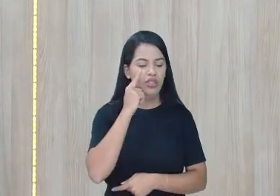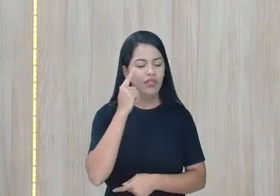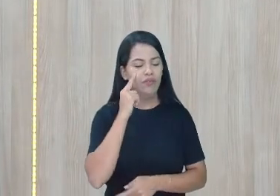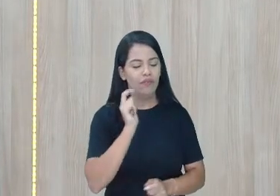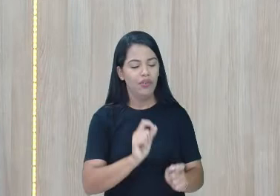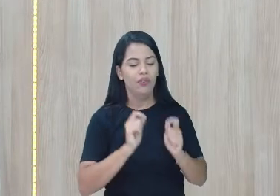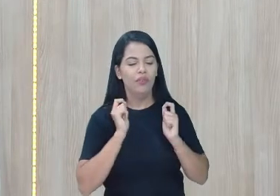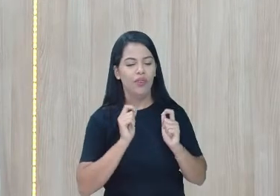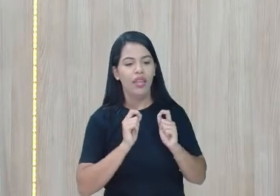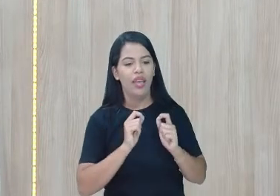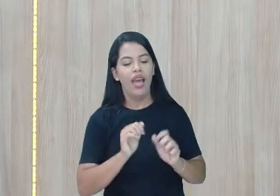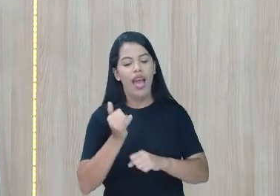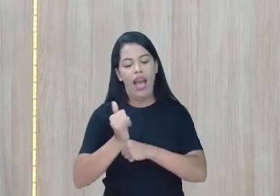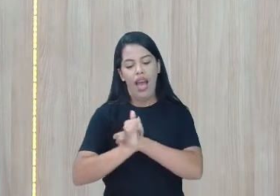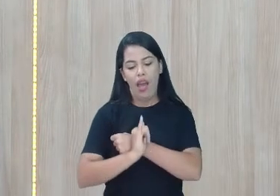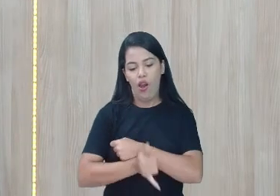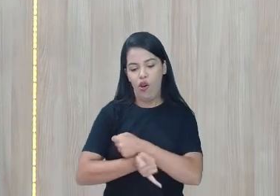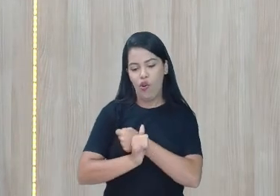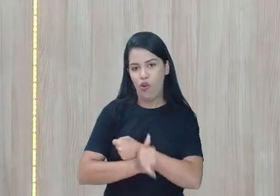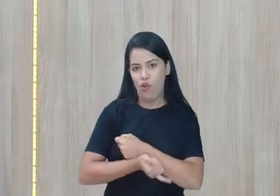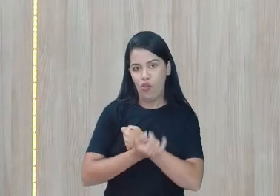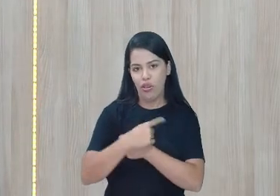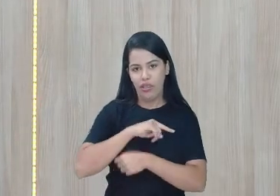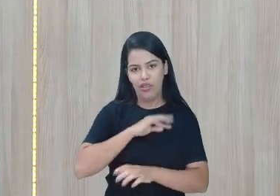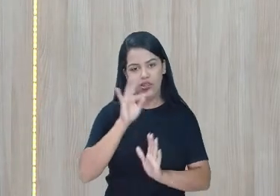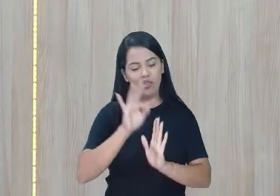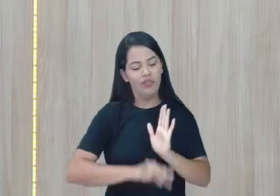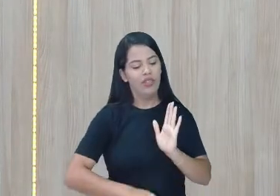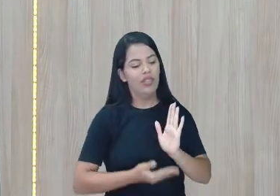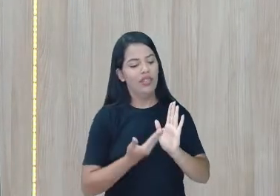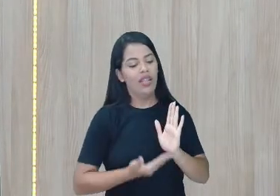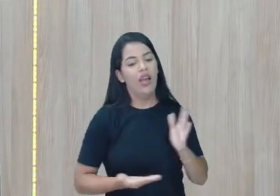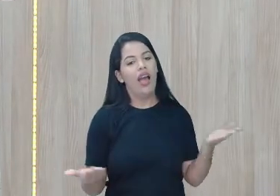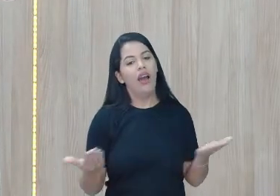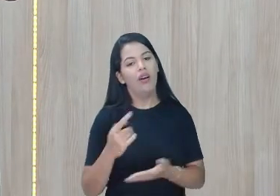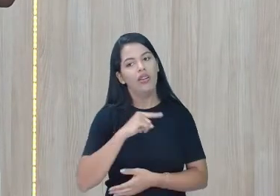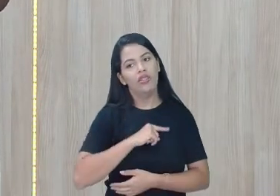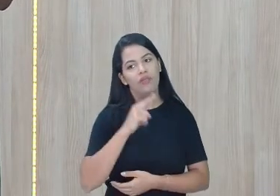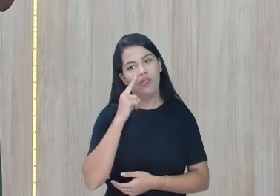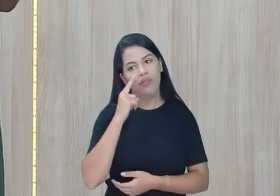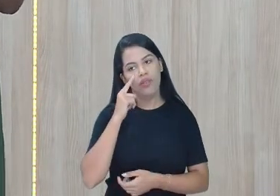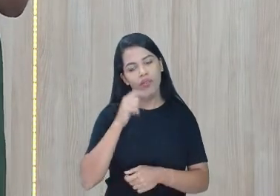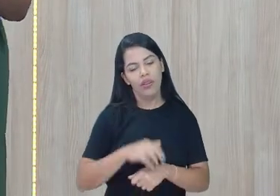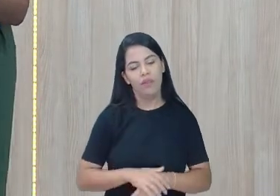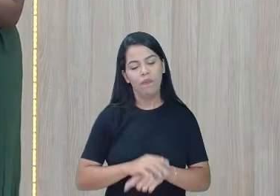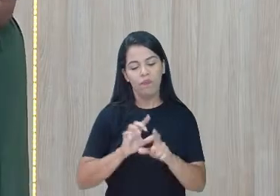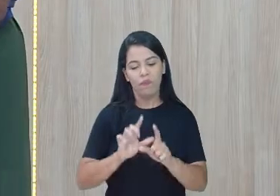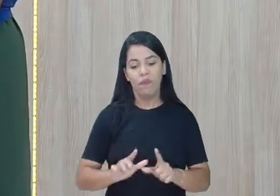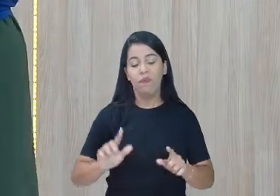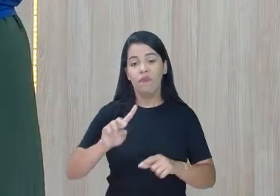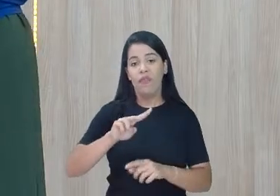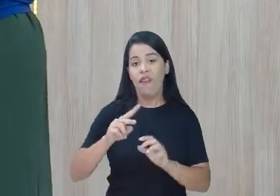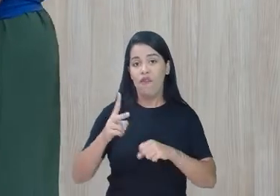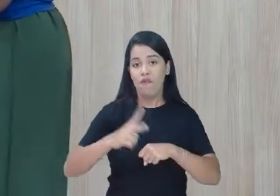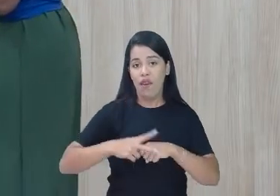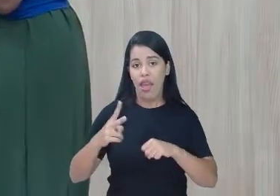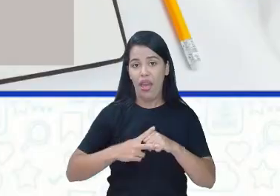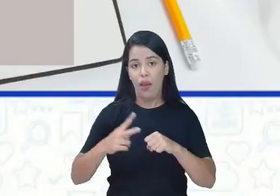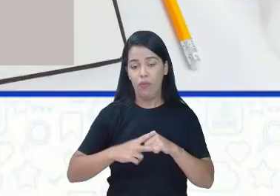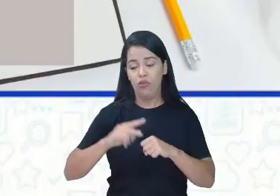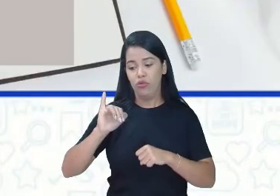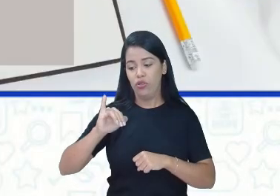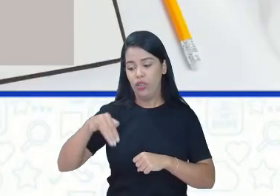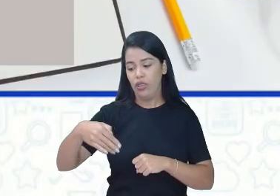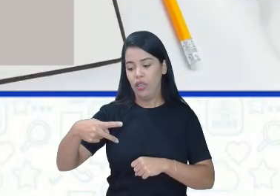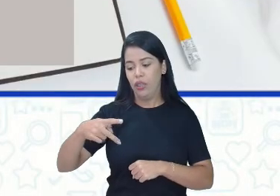vai ver um aspecto que estava lá na crônica de Machado de Assis, que são os verbos impessoais. Bora dar uma olhadinha no que são? Os verbos impessoais